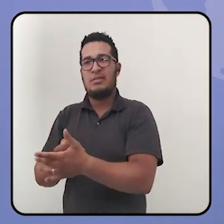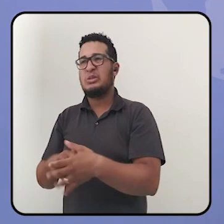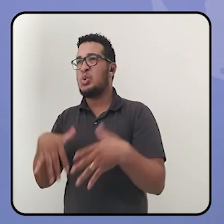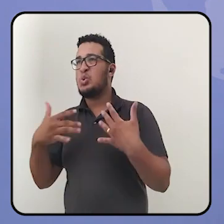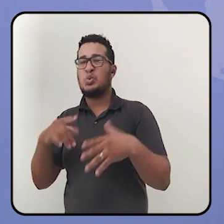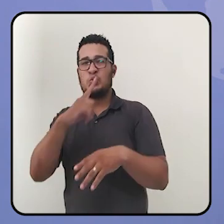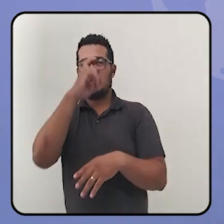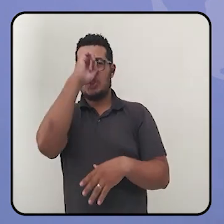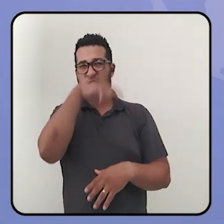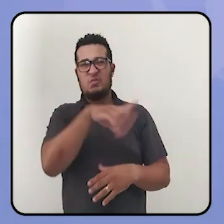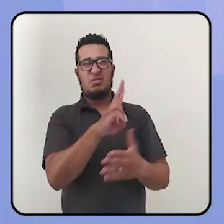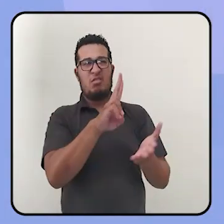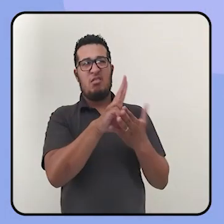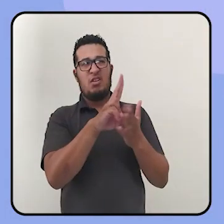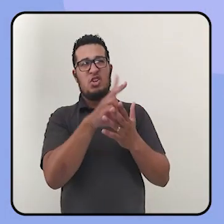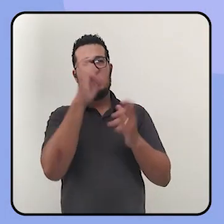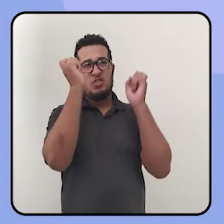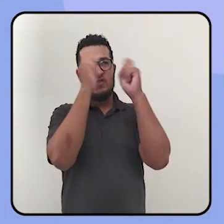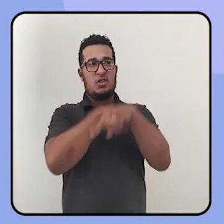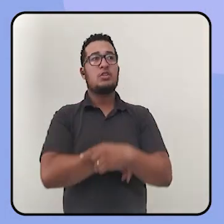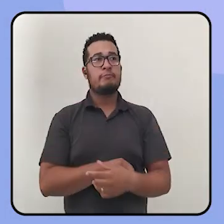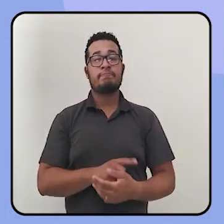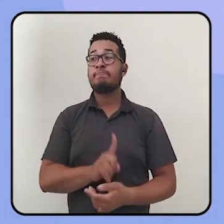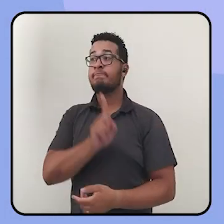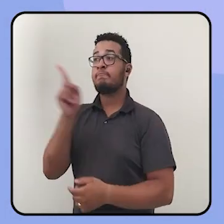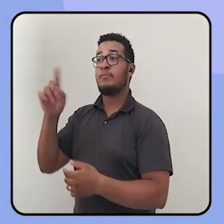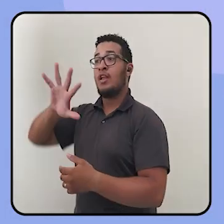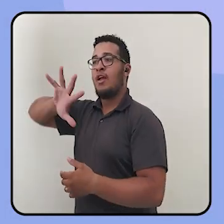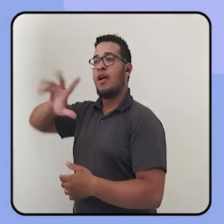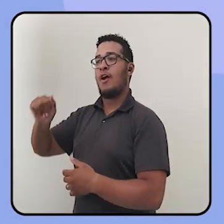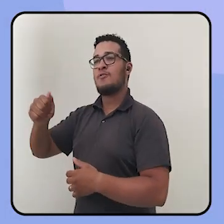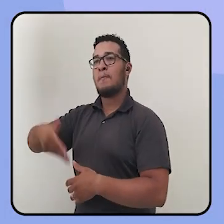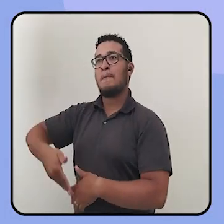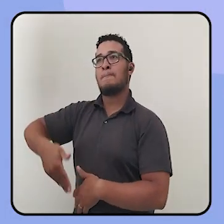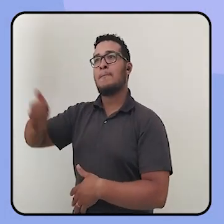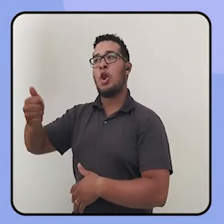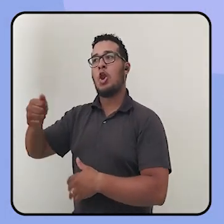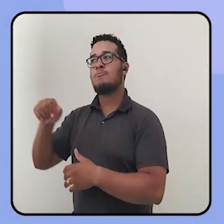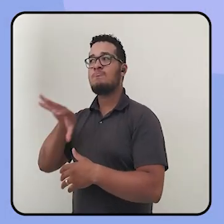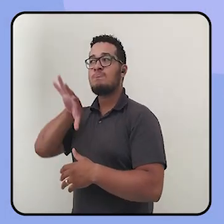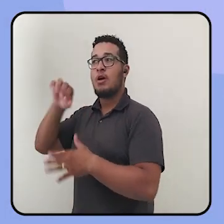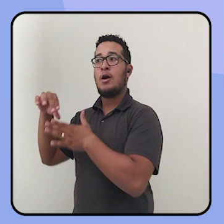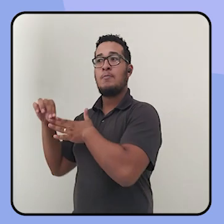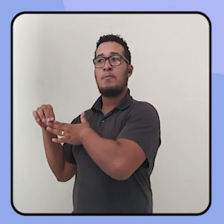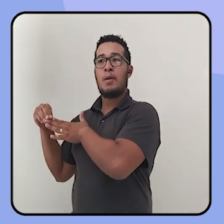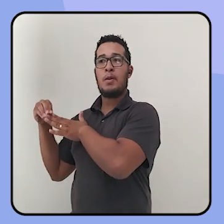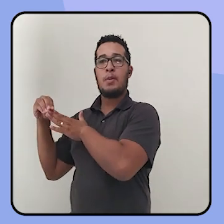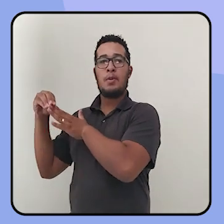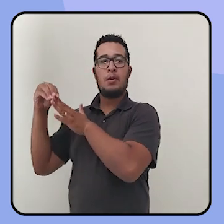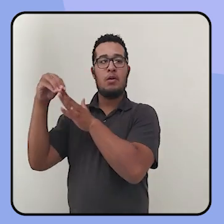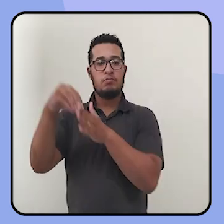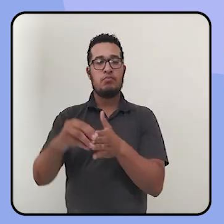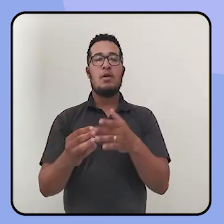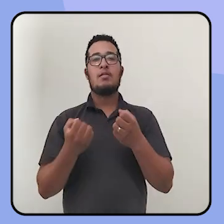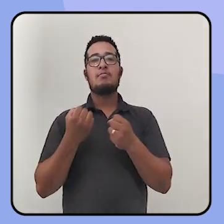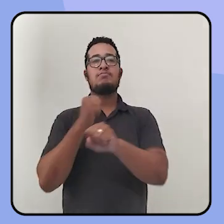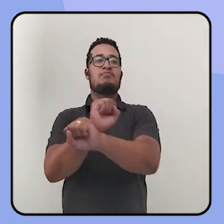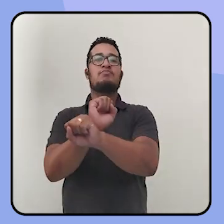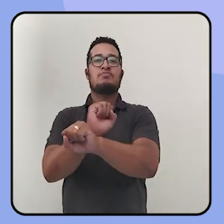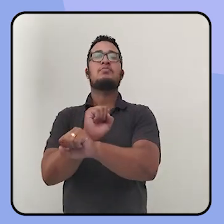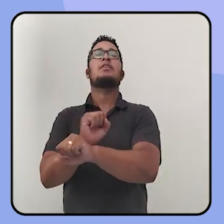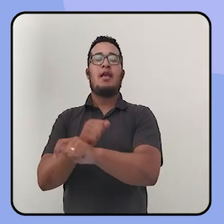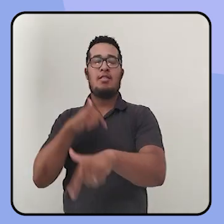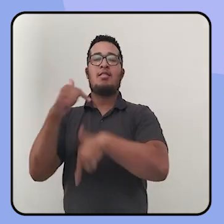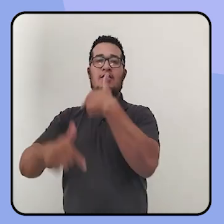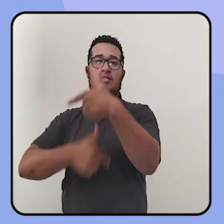iremos verificar o seguinte: podemos perceber um mapa retratando o Estreito de